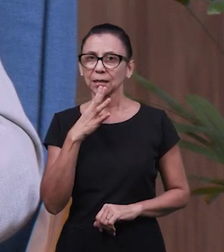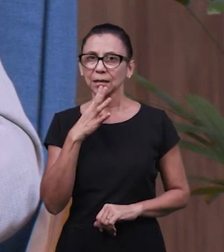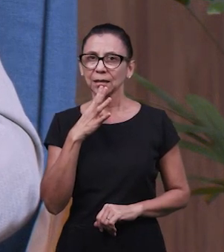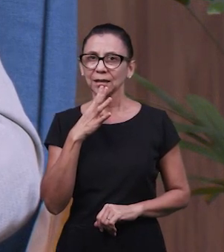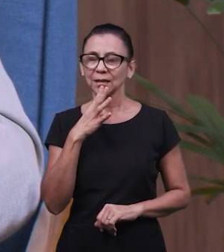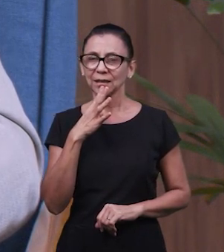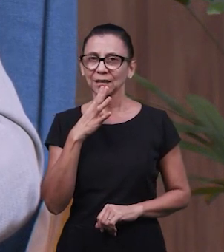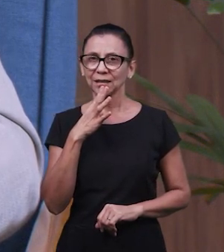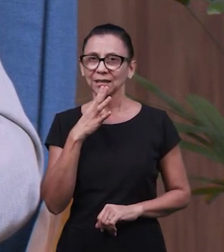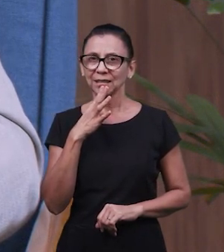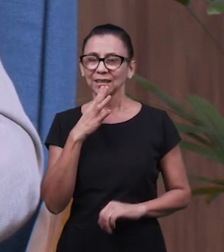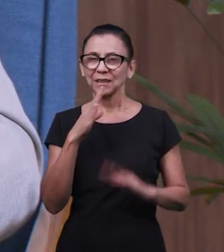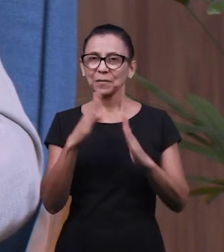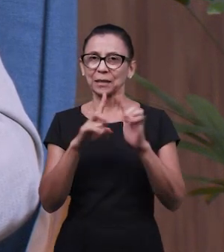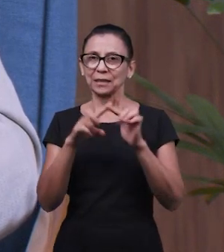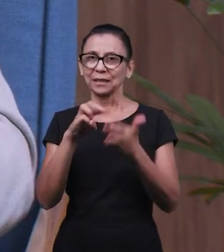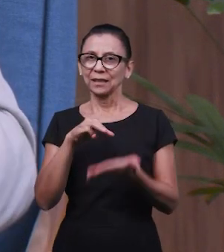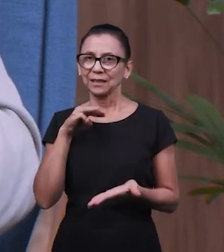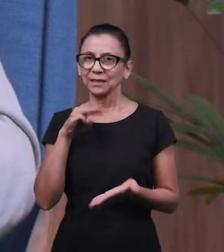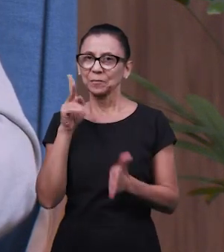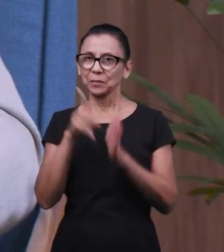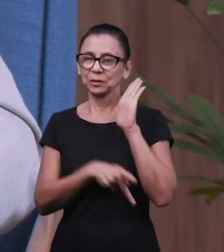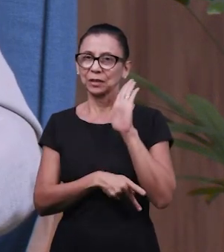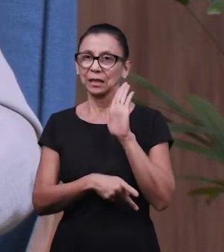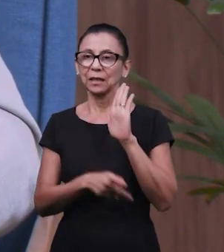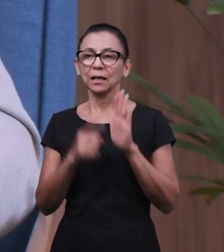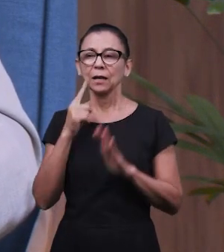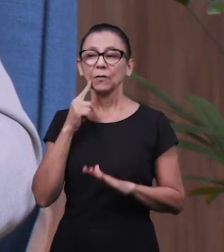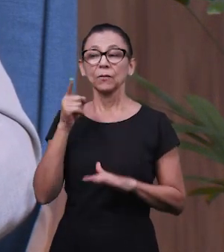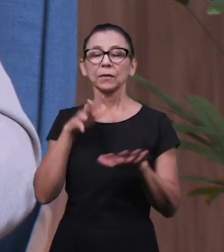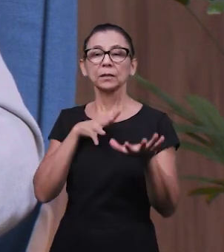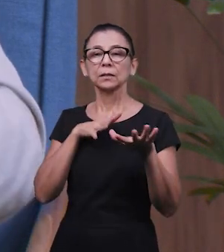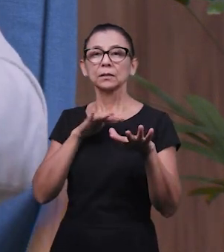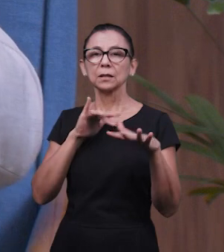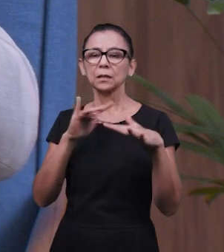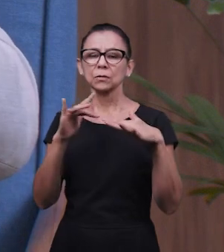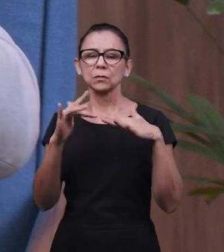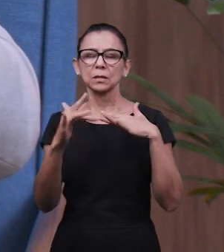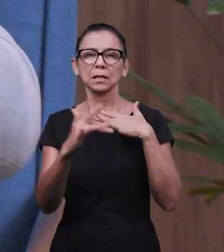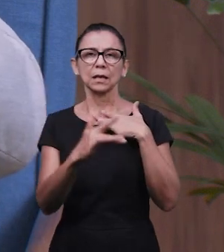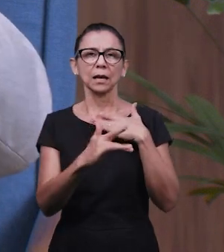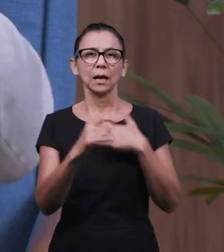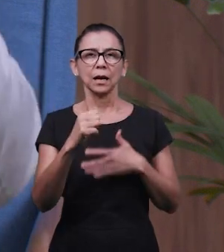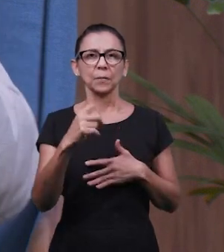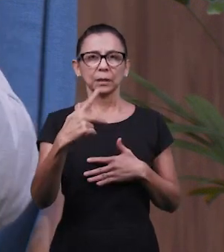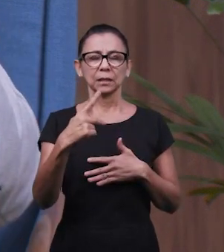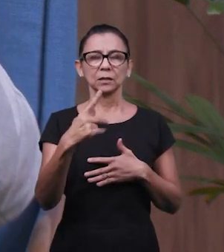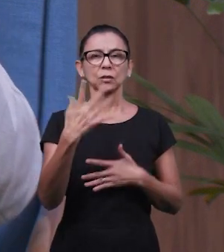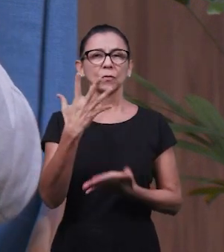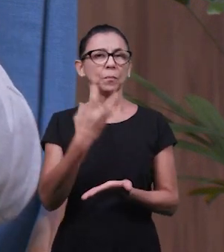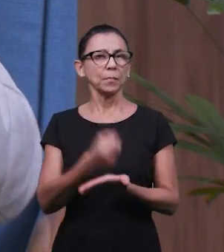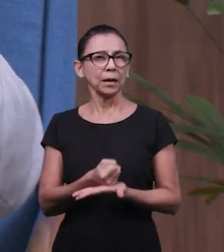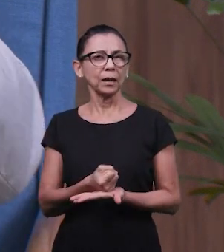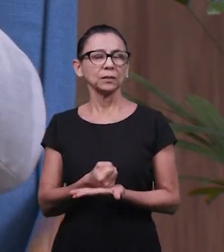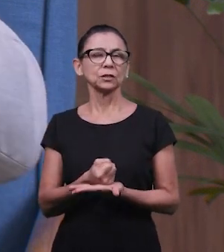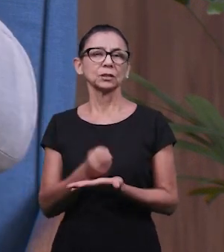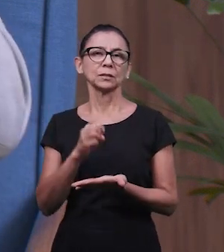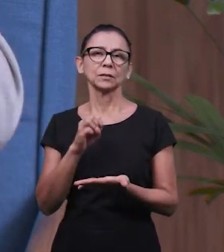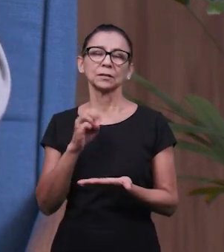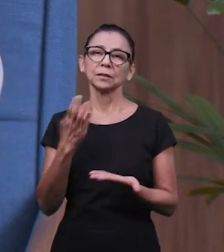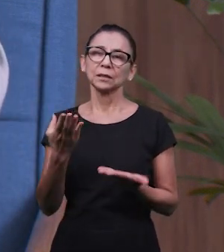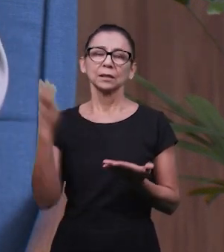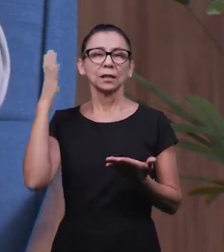te pedir nada que você tenha que pagar, nada disso, é tudo de graça mesmo. E você ainda pode ligar sempre que você desejar, tá